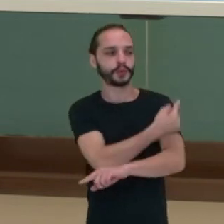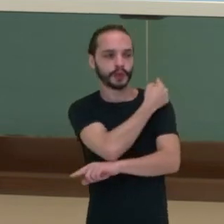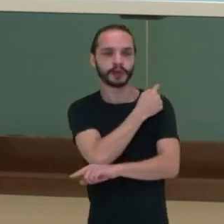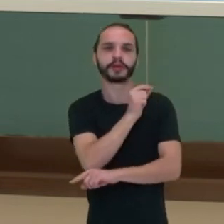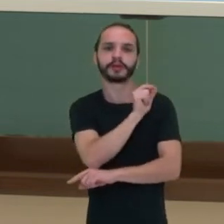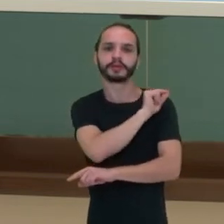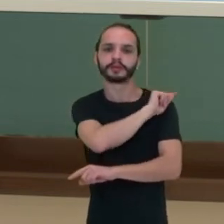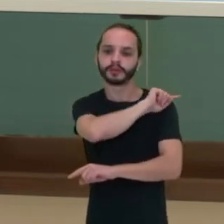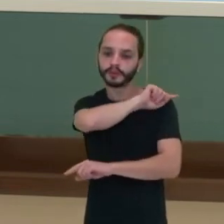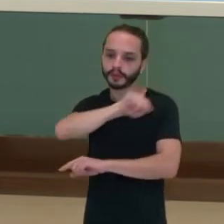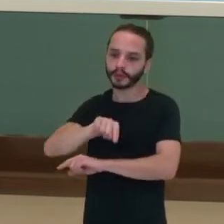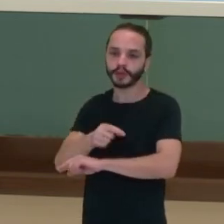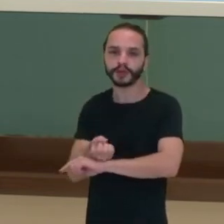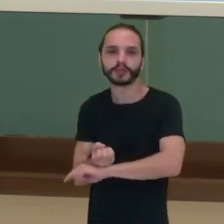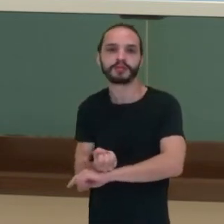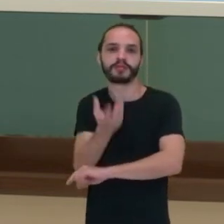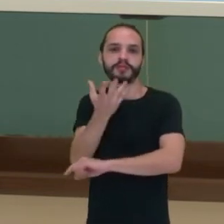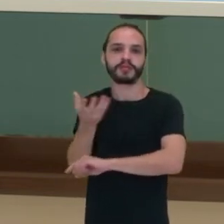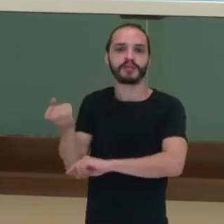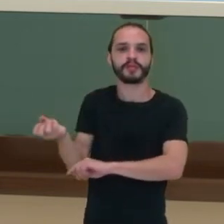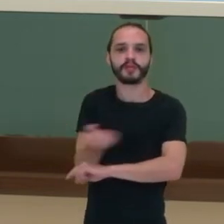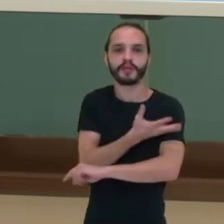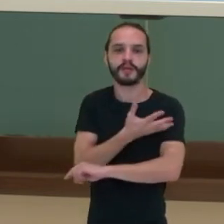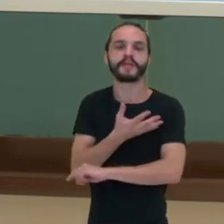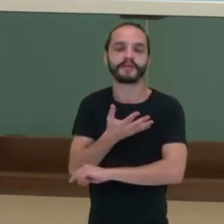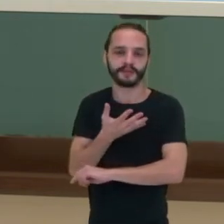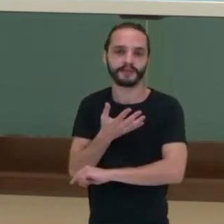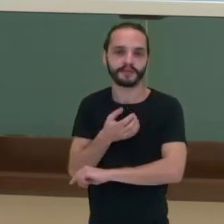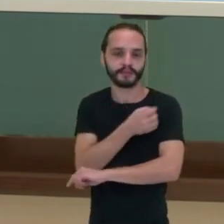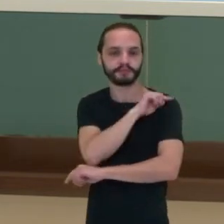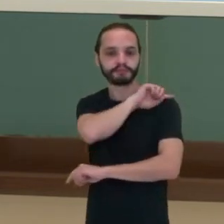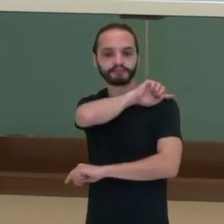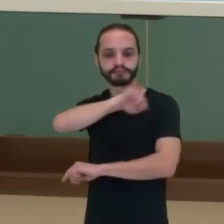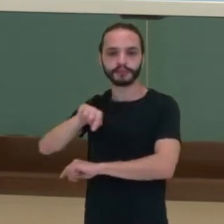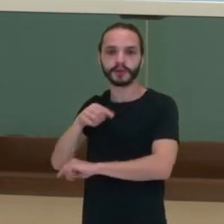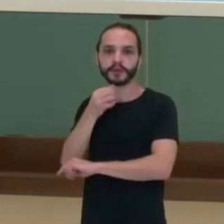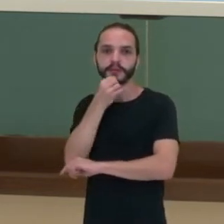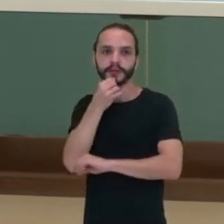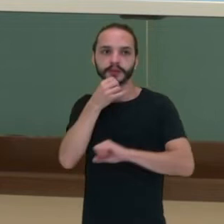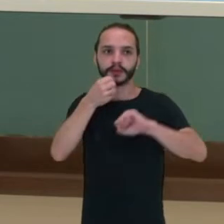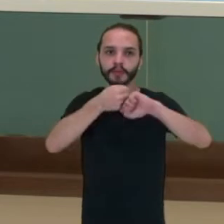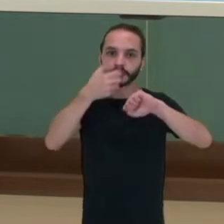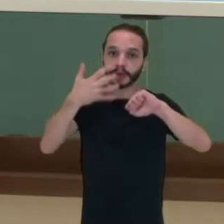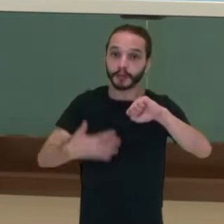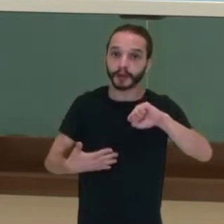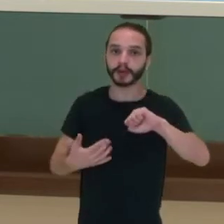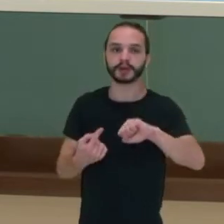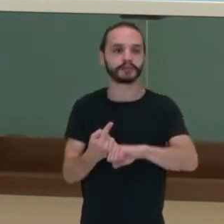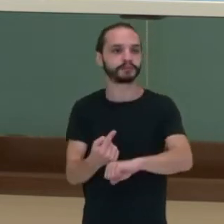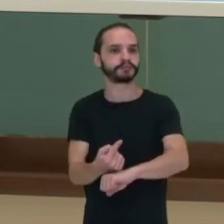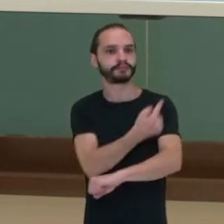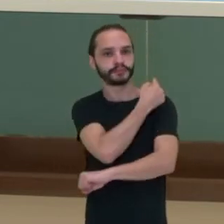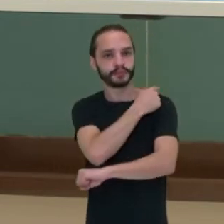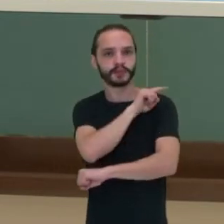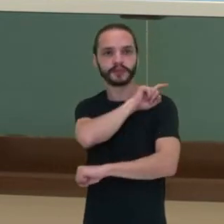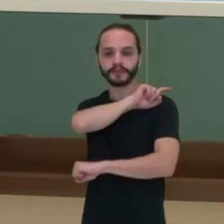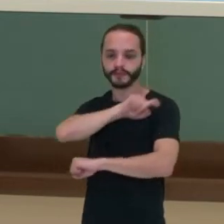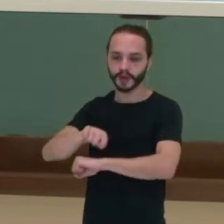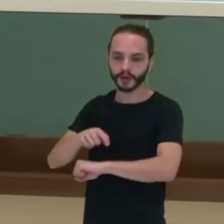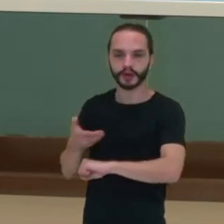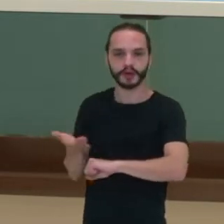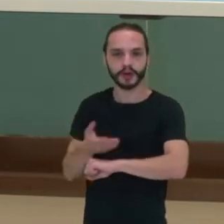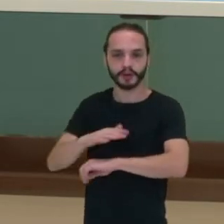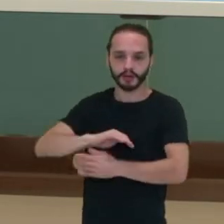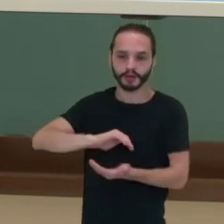fazer isso renascer com uma coisa bem consciente, ou seja, a democracia do passado volta agora para o momento renascentista,